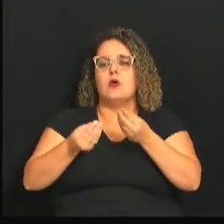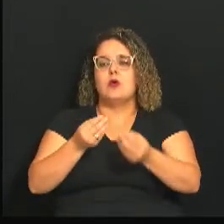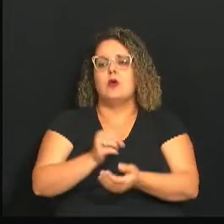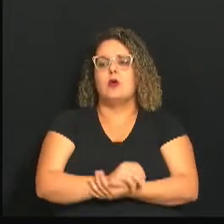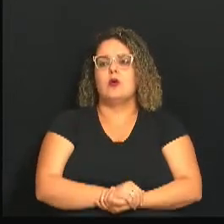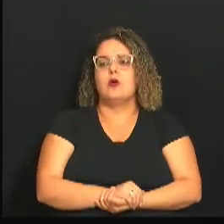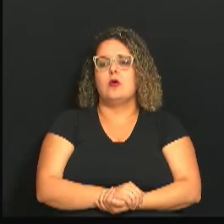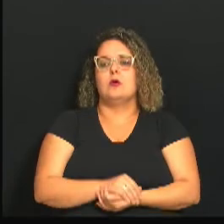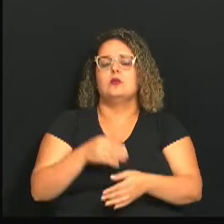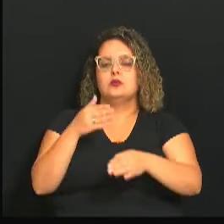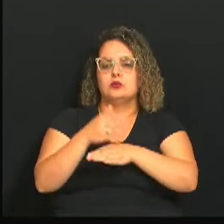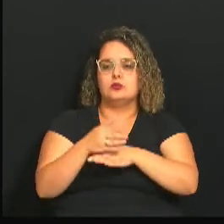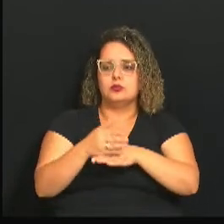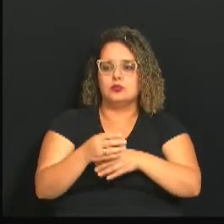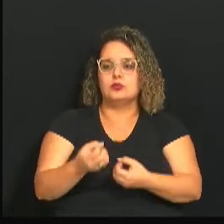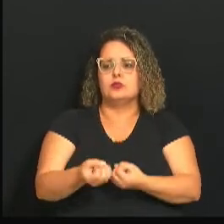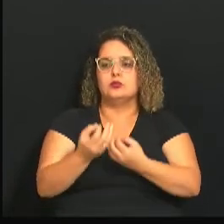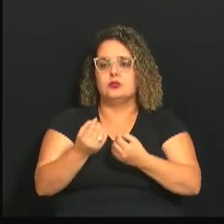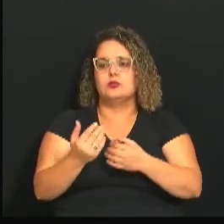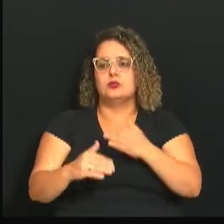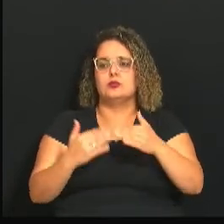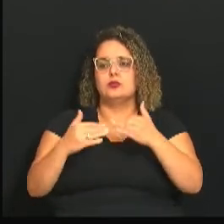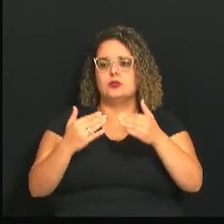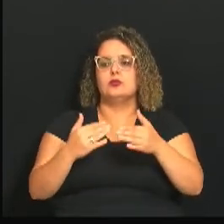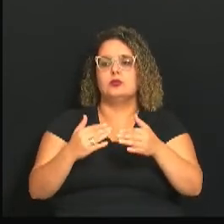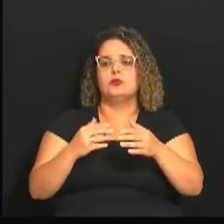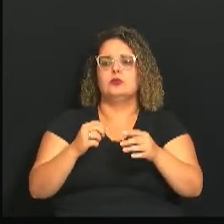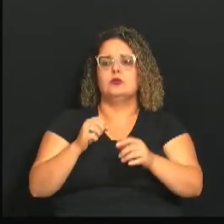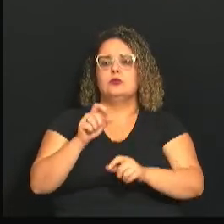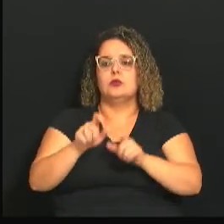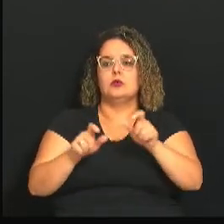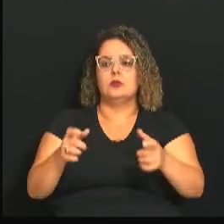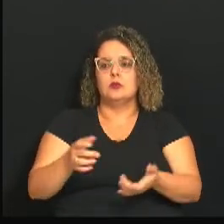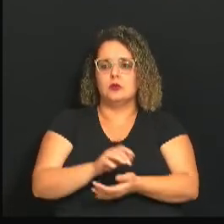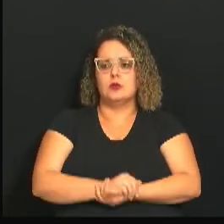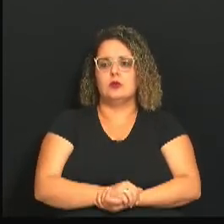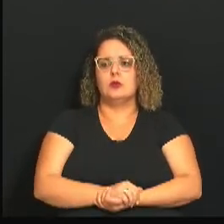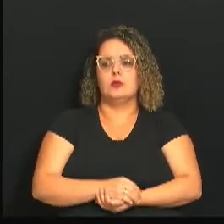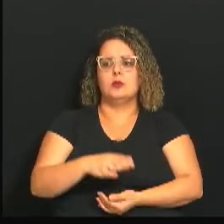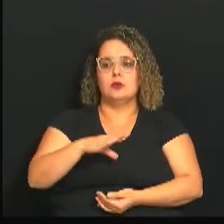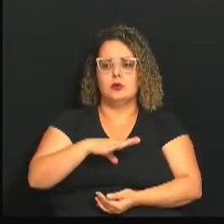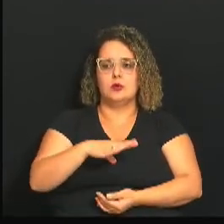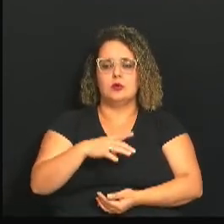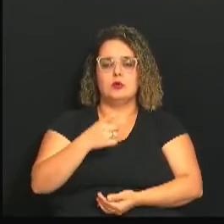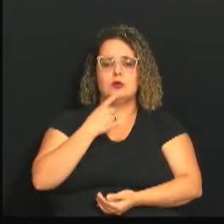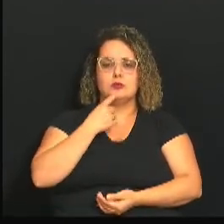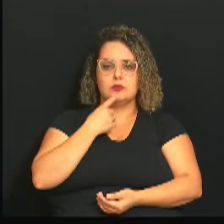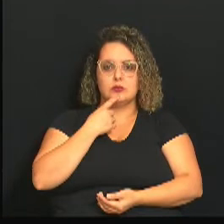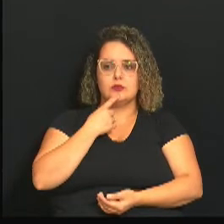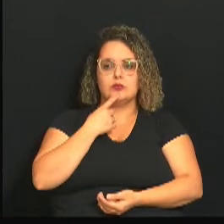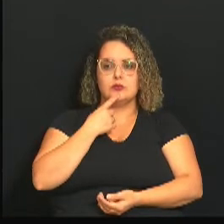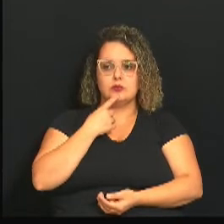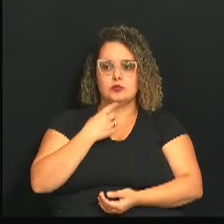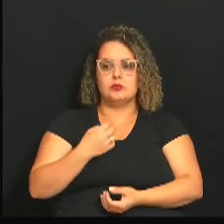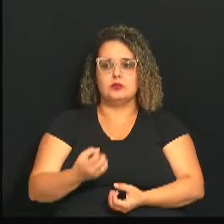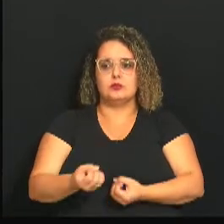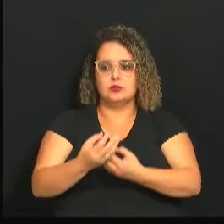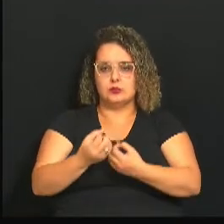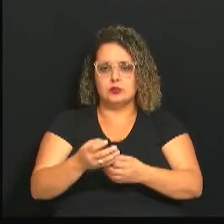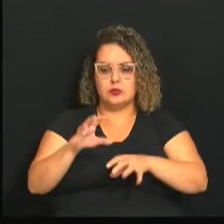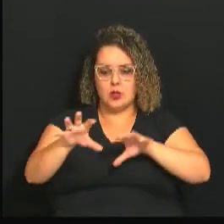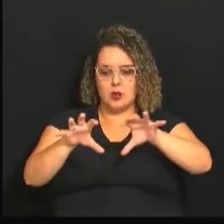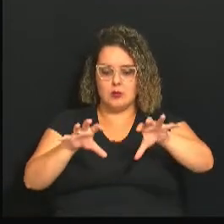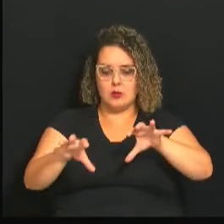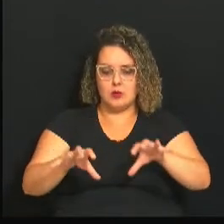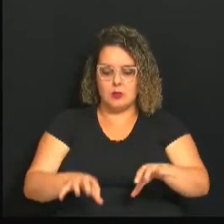acessar essas informações e envolver a população, visto que nós já temos, o município detém informação das áreas mapeadas, não